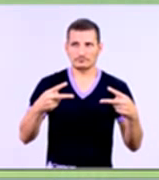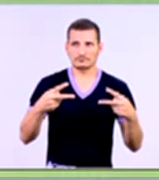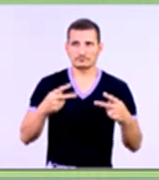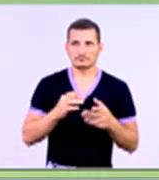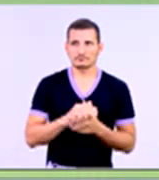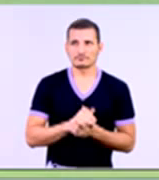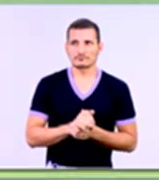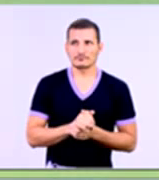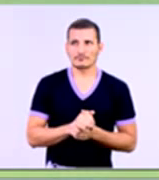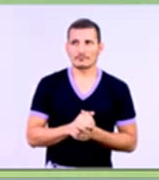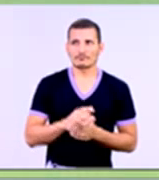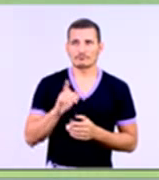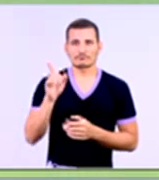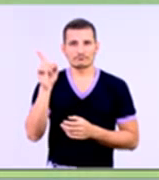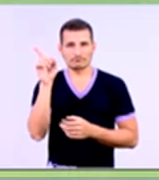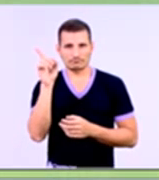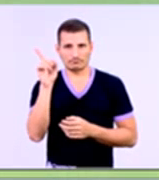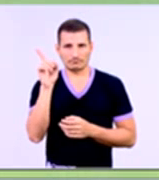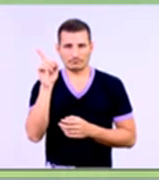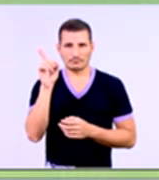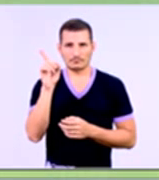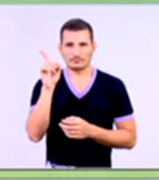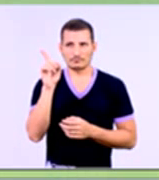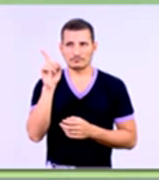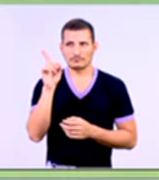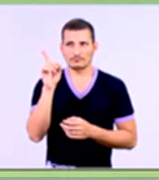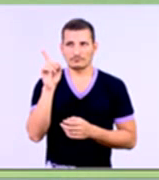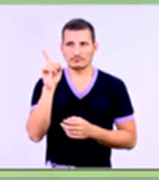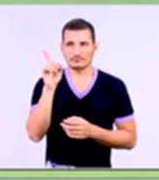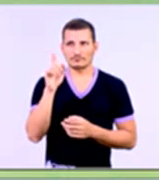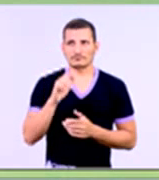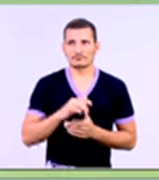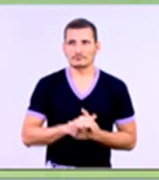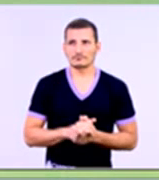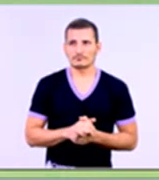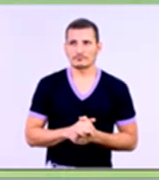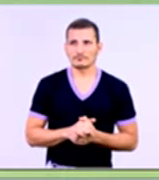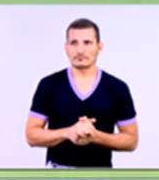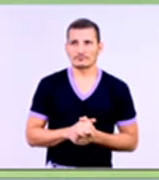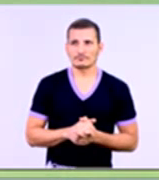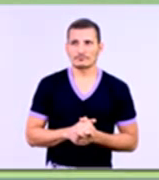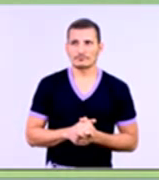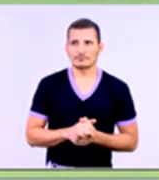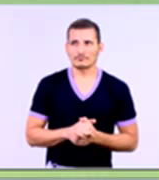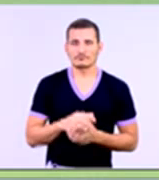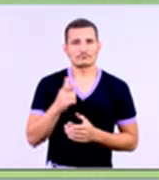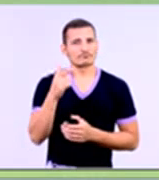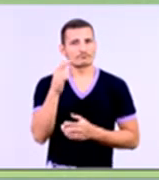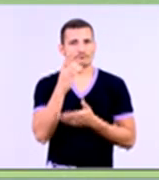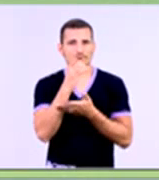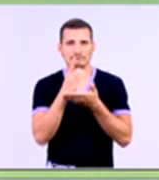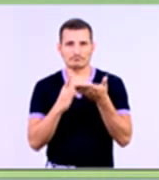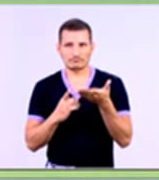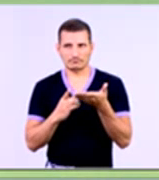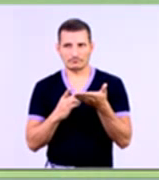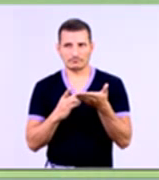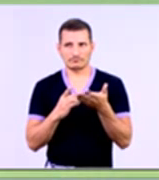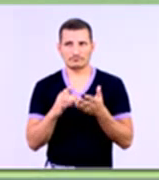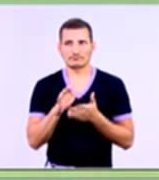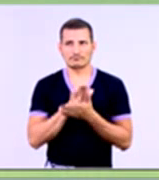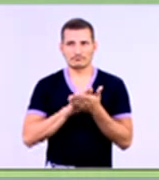tem este resultado final. Observem bem. E não há declaração ou